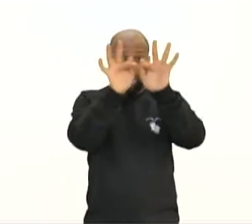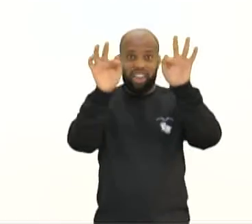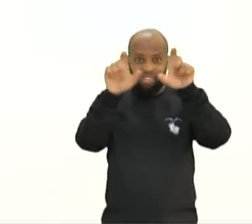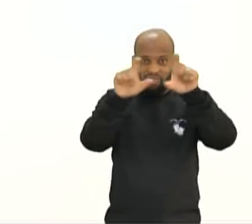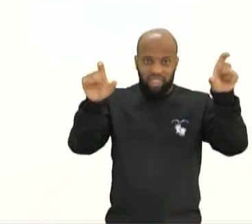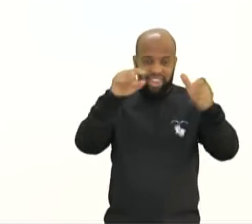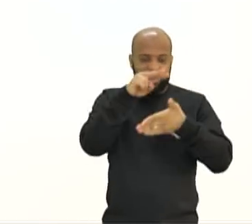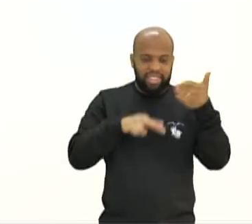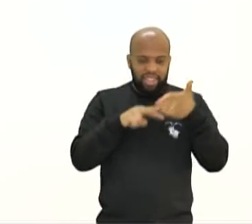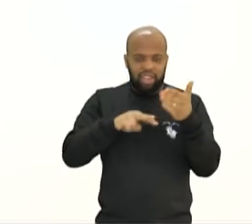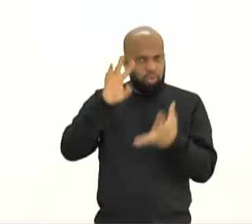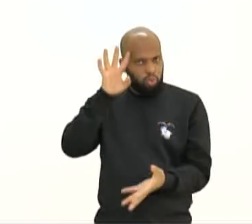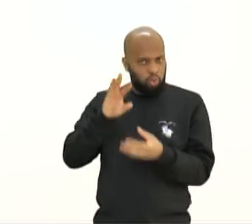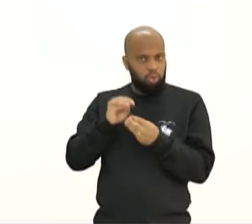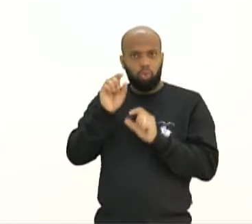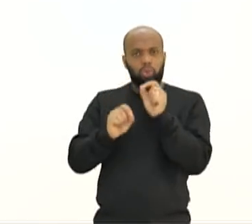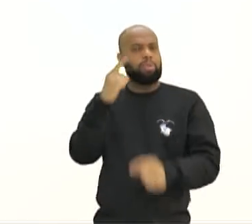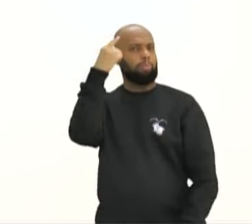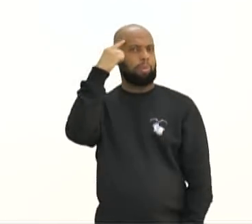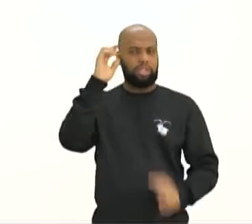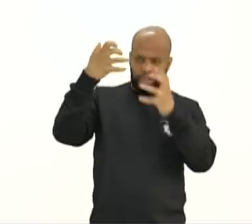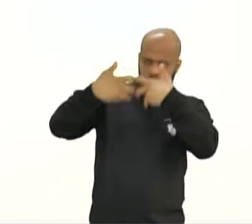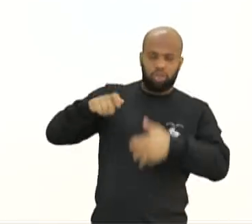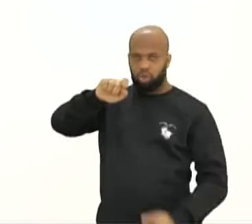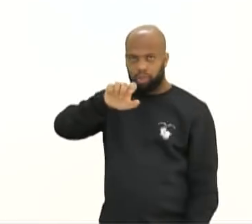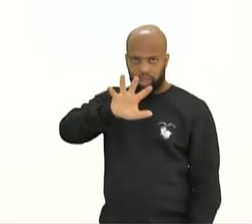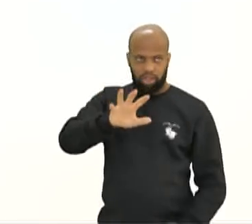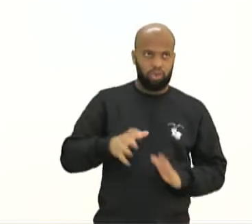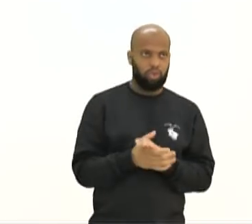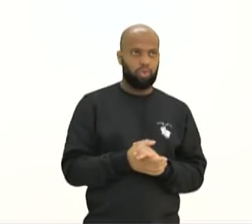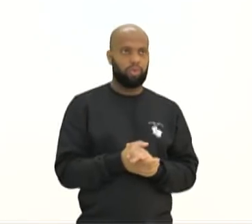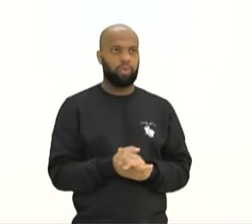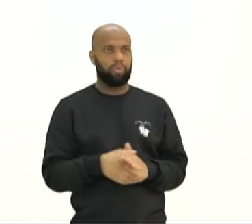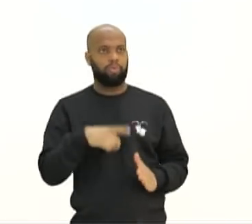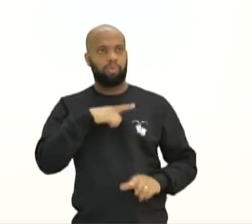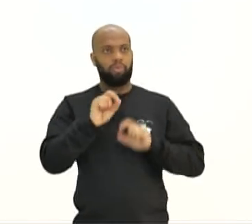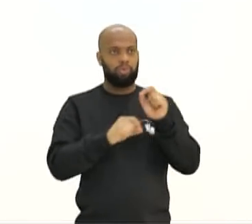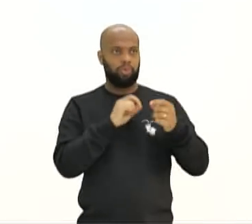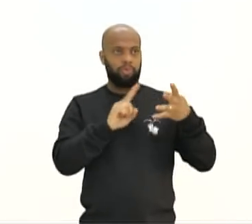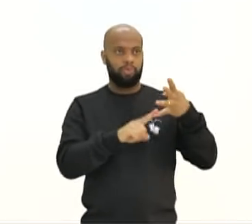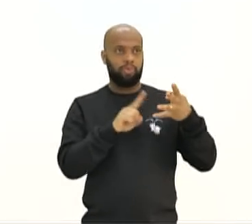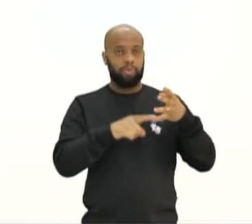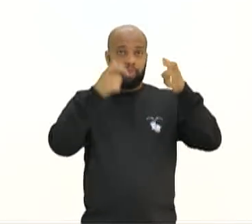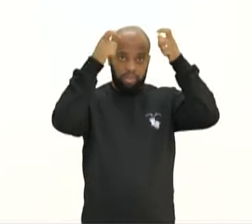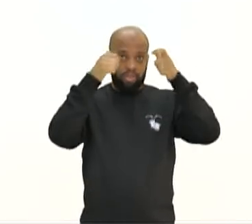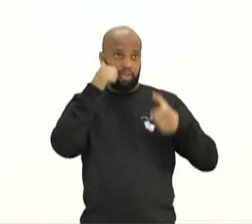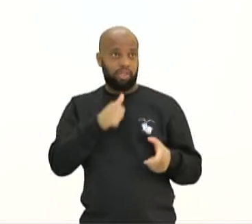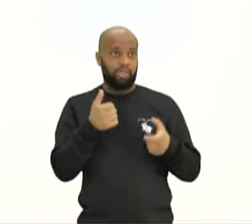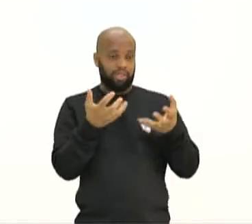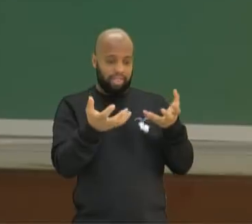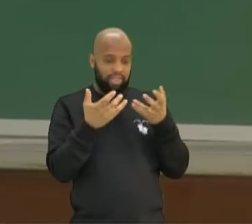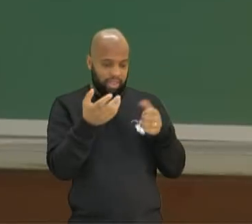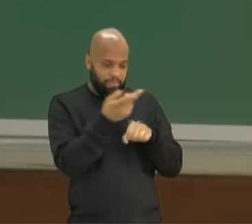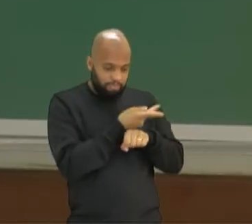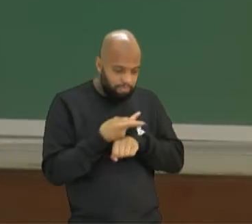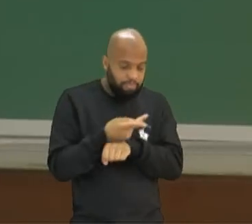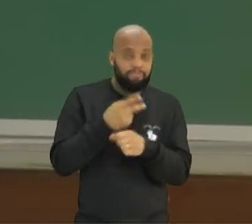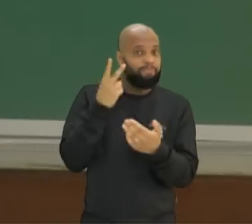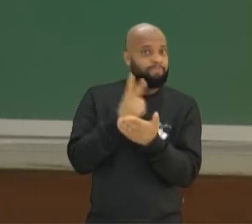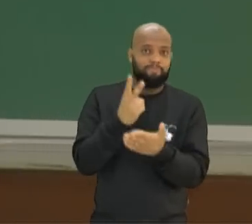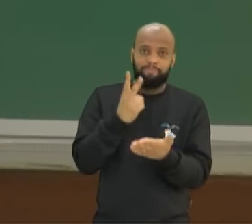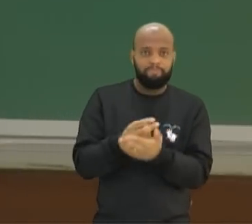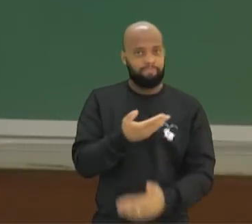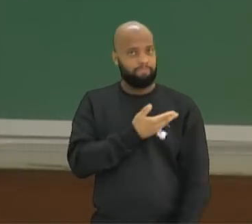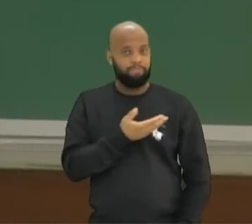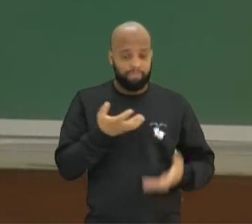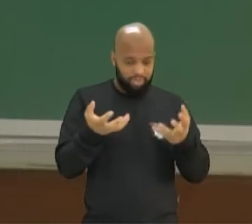trechinho, o que a gente pode pensar a respeito? Nós vamos pensar que a princesa busca a mesma